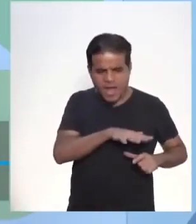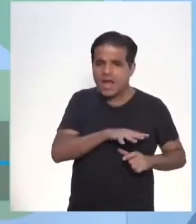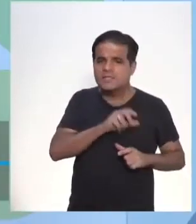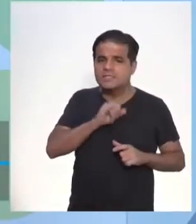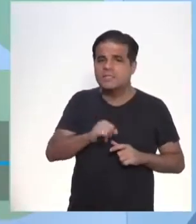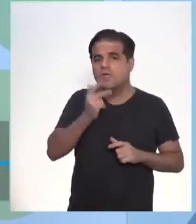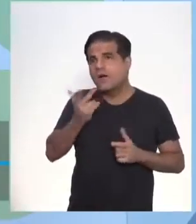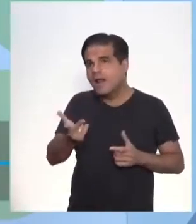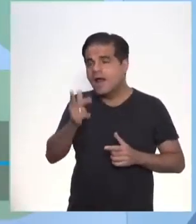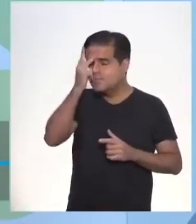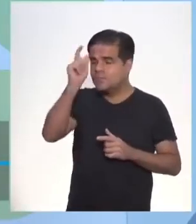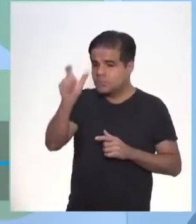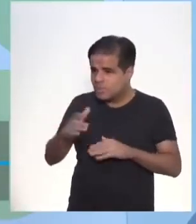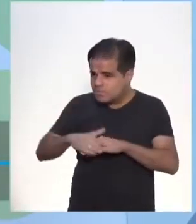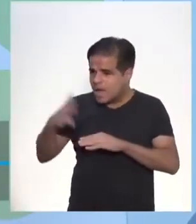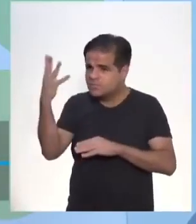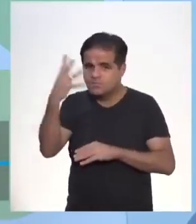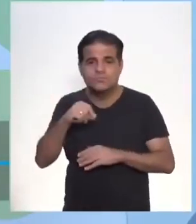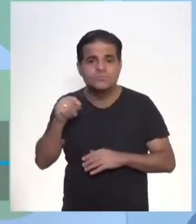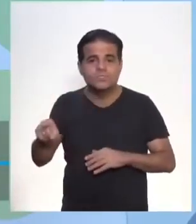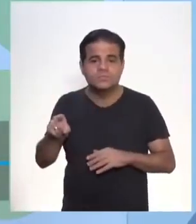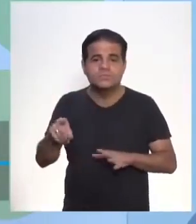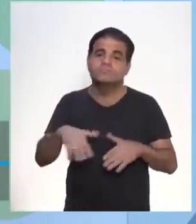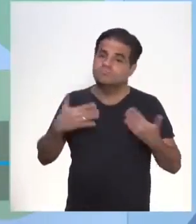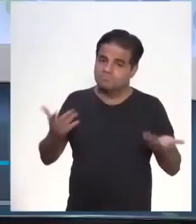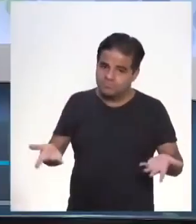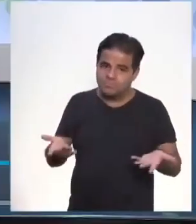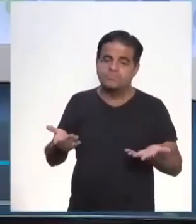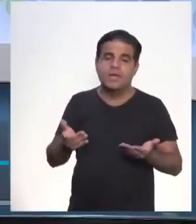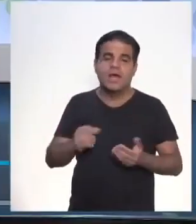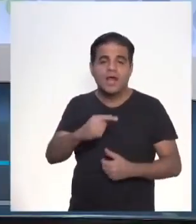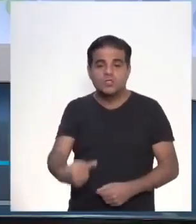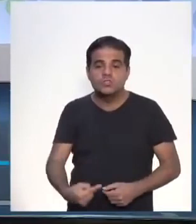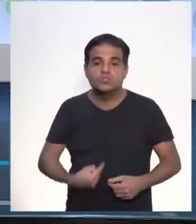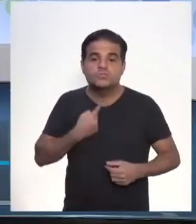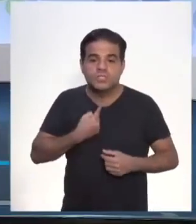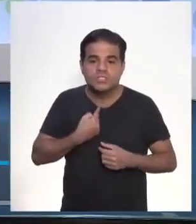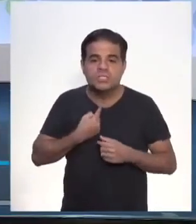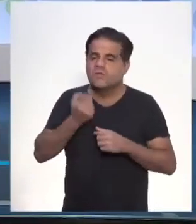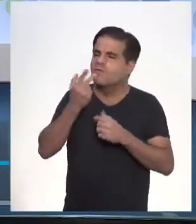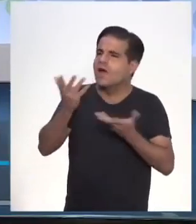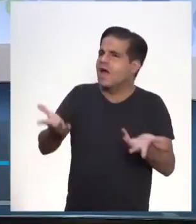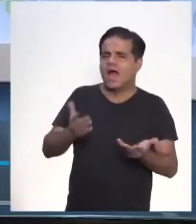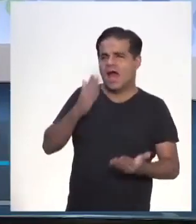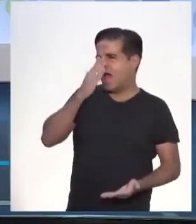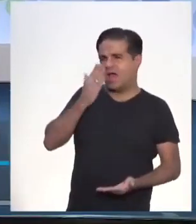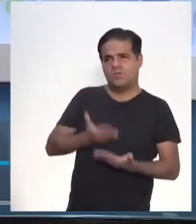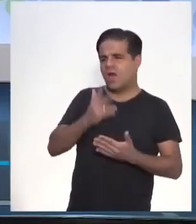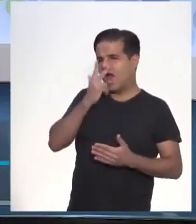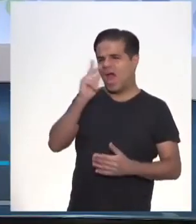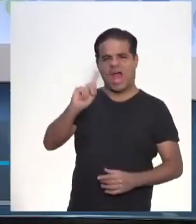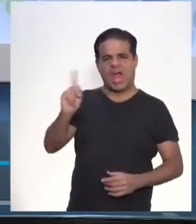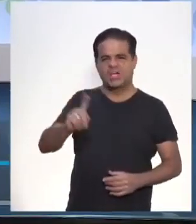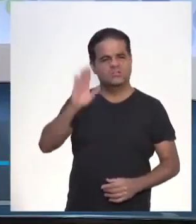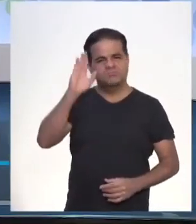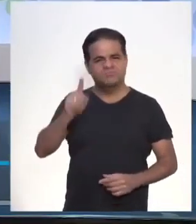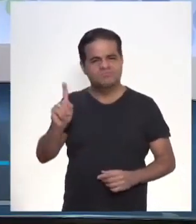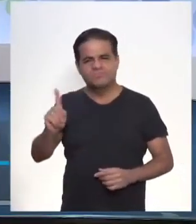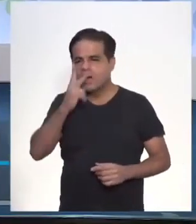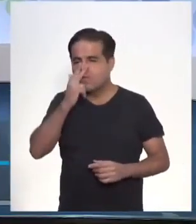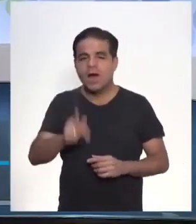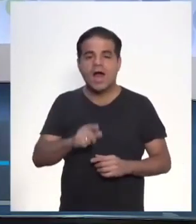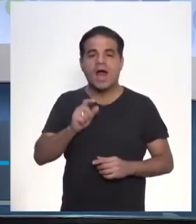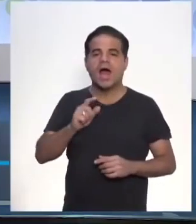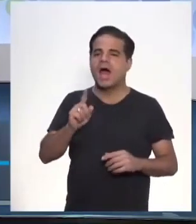que alguém é mais bonito, obviamente isso é subjetivo, porque outra pessoa pode chegar em mim e falar assim, não, eu não acho que é a mais bonita. Mesmo quando a gente fala o